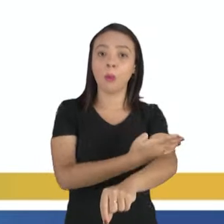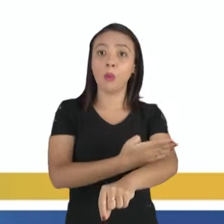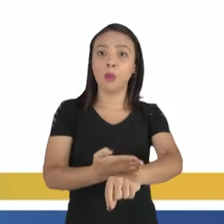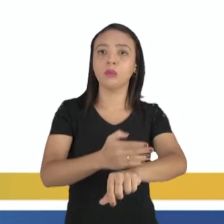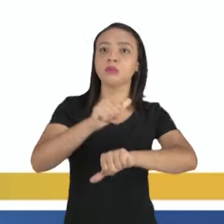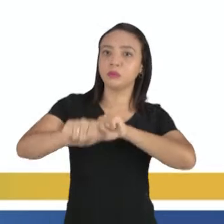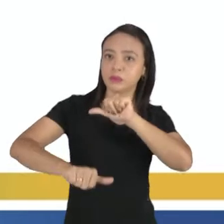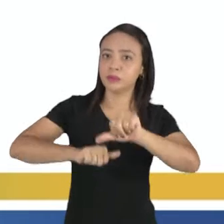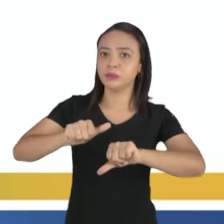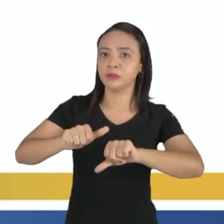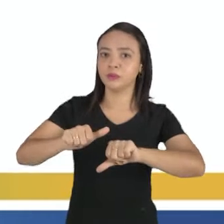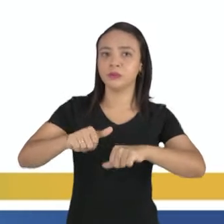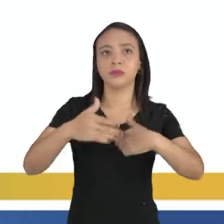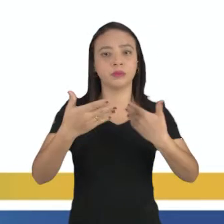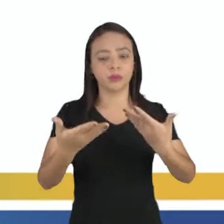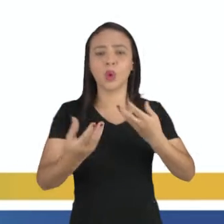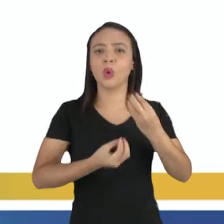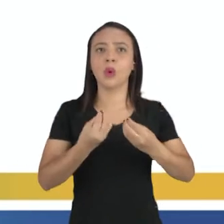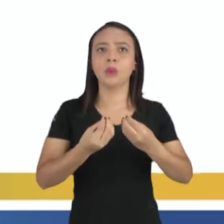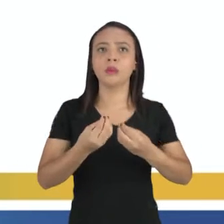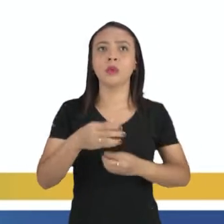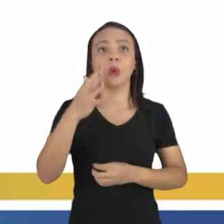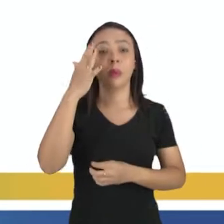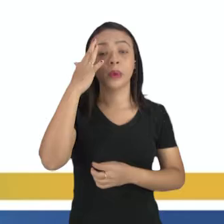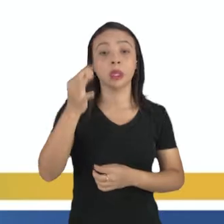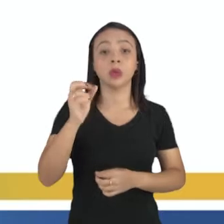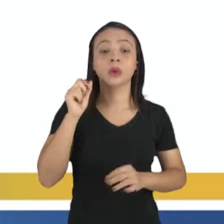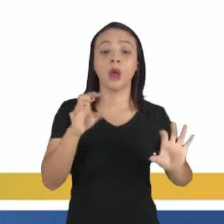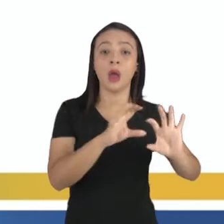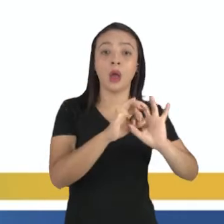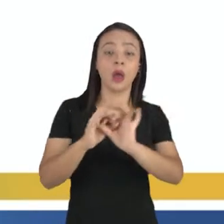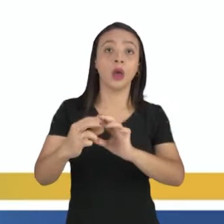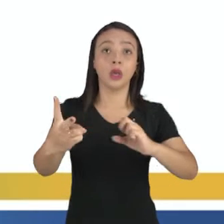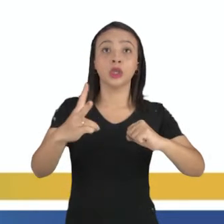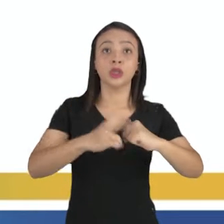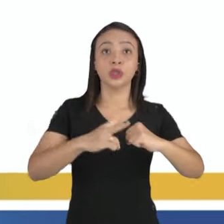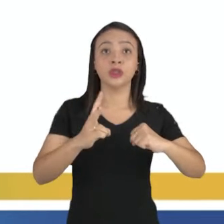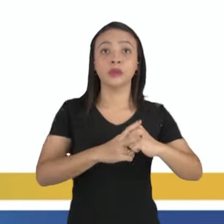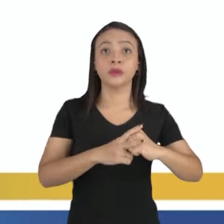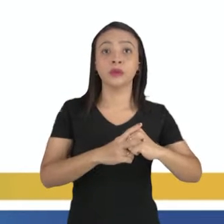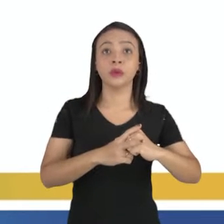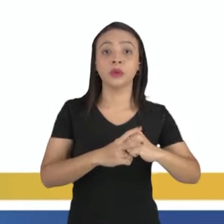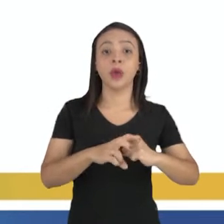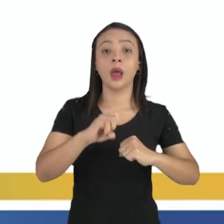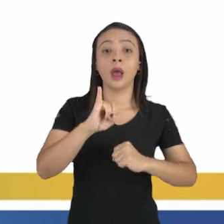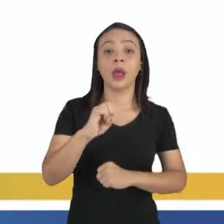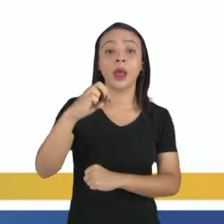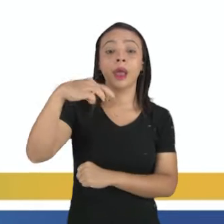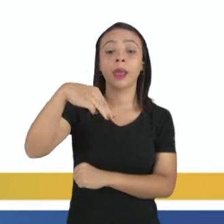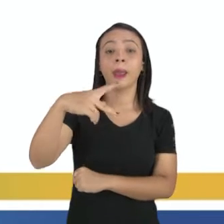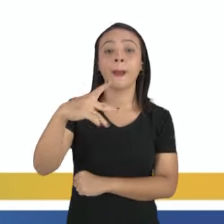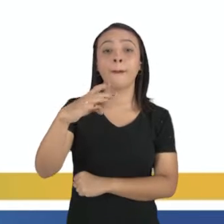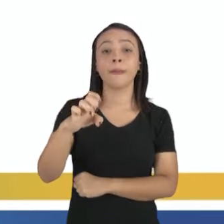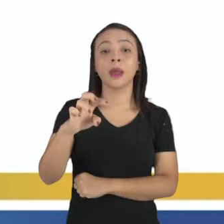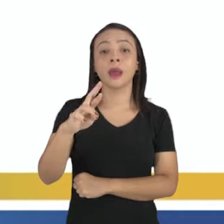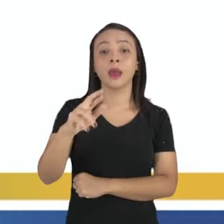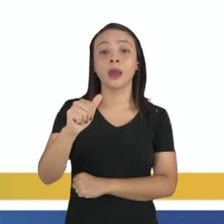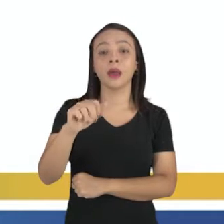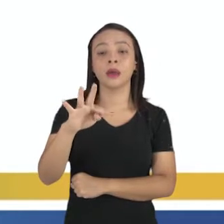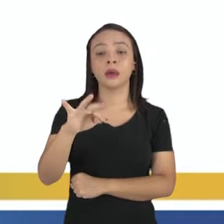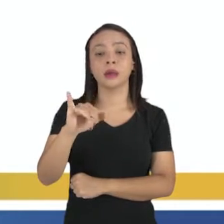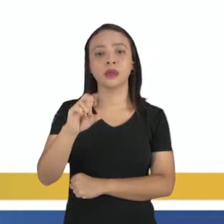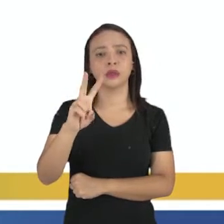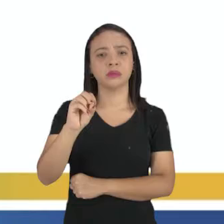comportamento por meio da associação de verbos no modo imperativo a. Primeiro, aí você vai